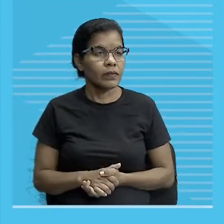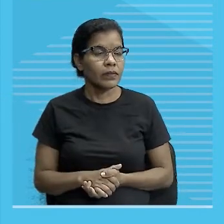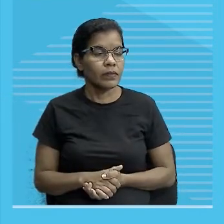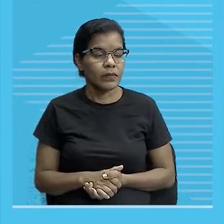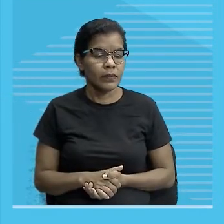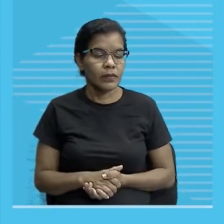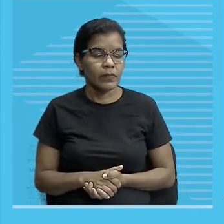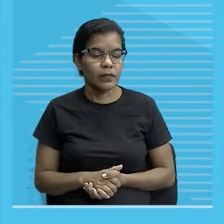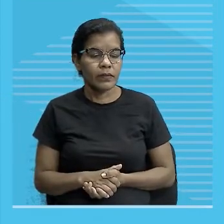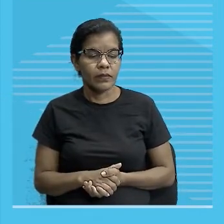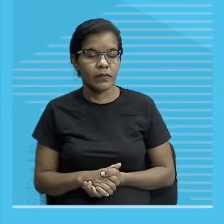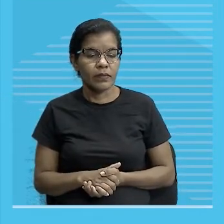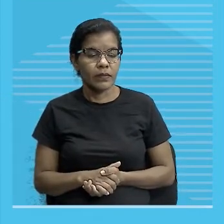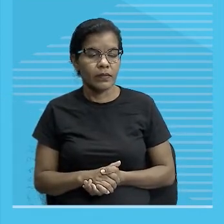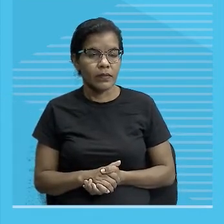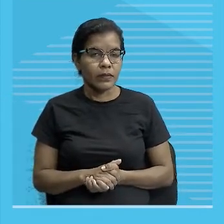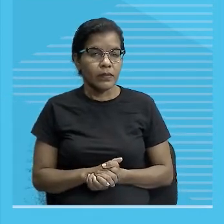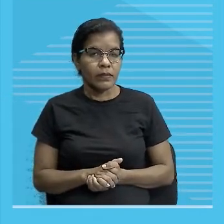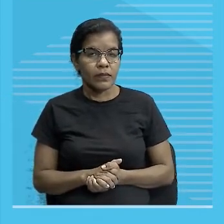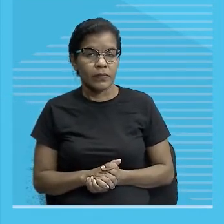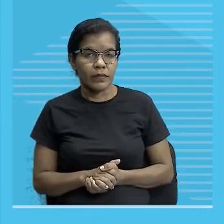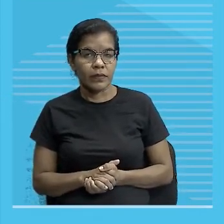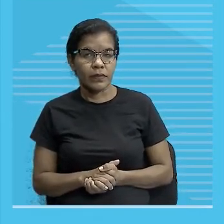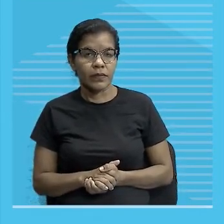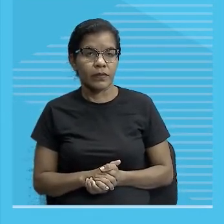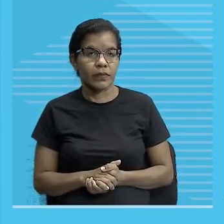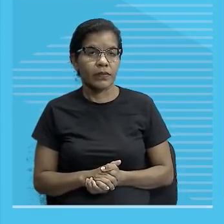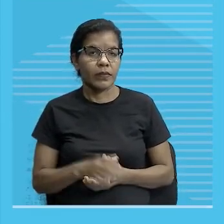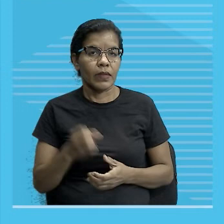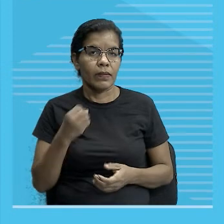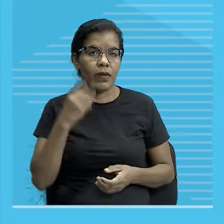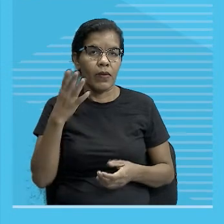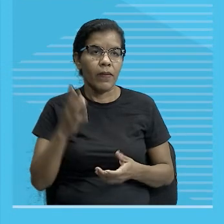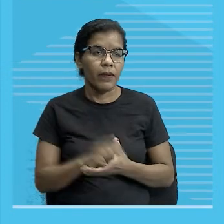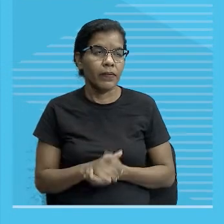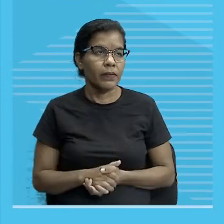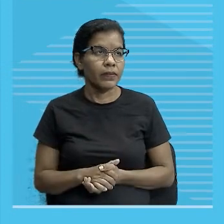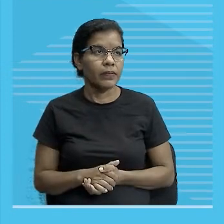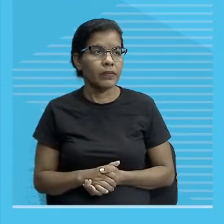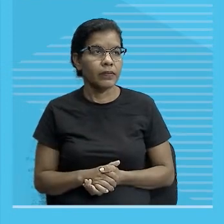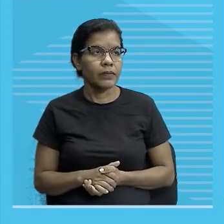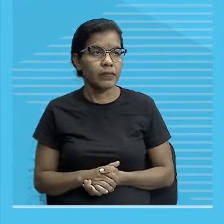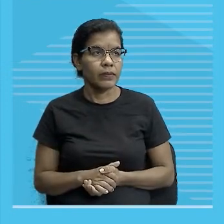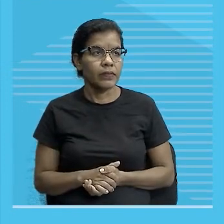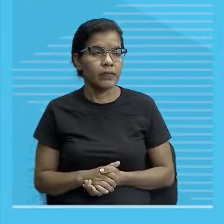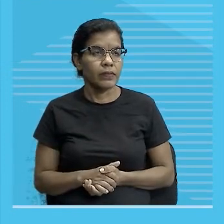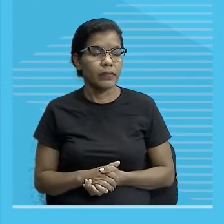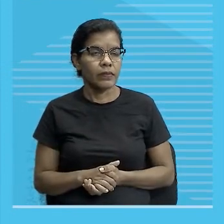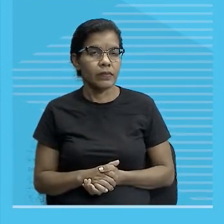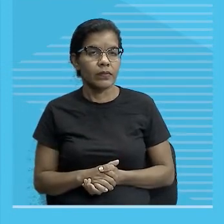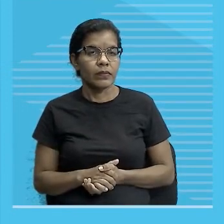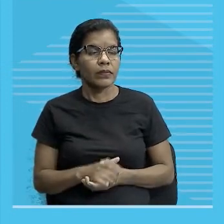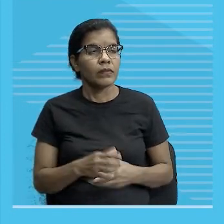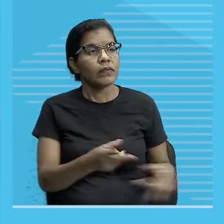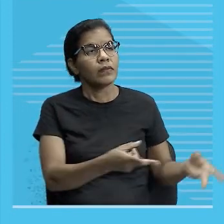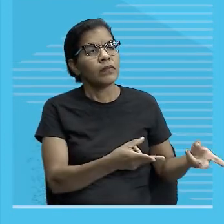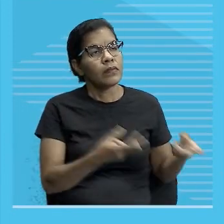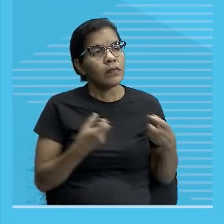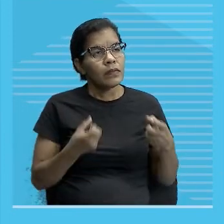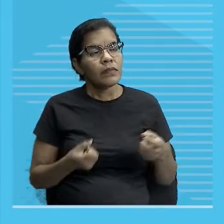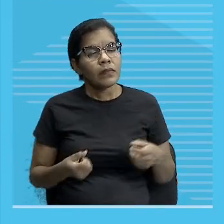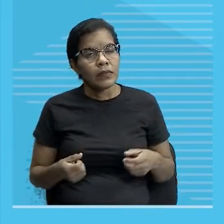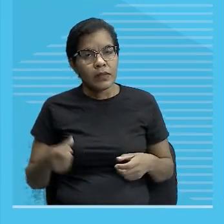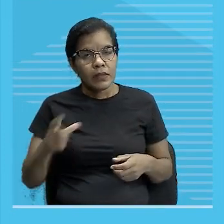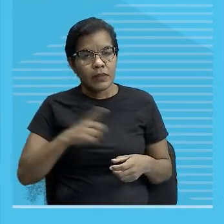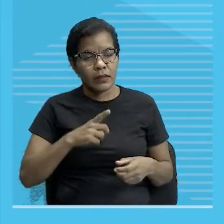acontece. Tá bem, querido estudante? Tudo bom? Tudo bom, bom, bom? Bom, vamos agora perceber os casos em que ocorre